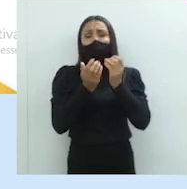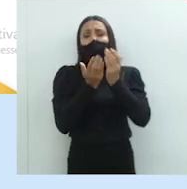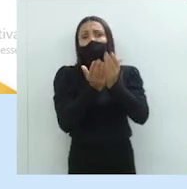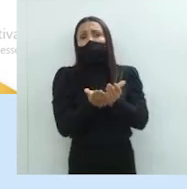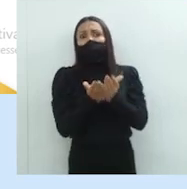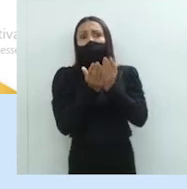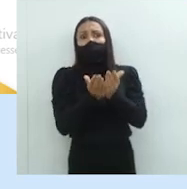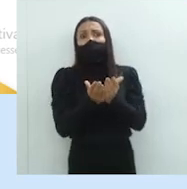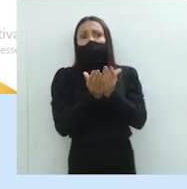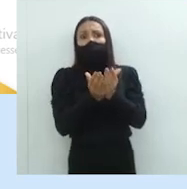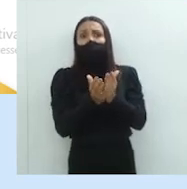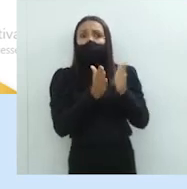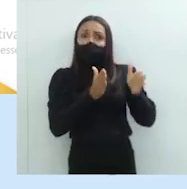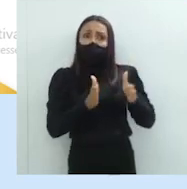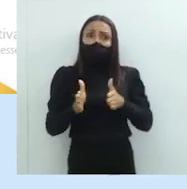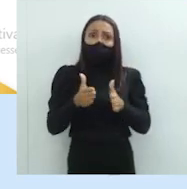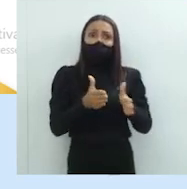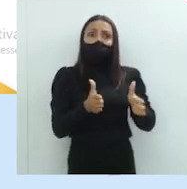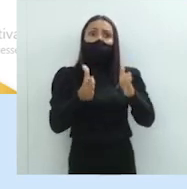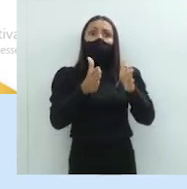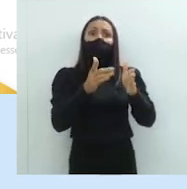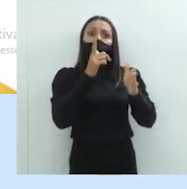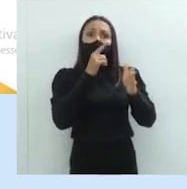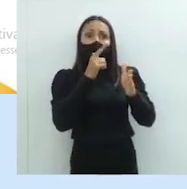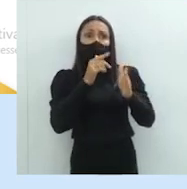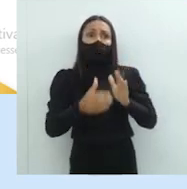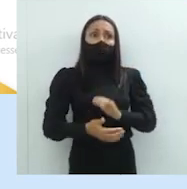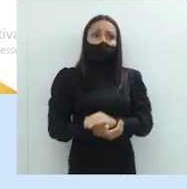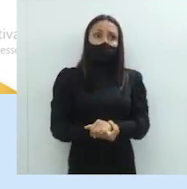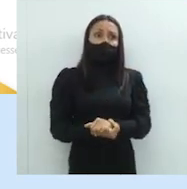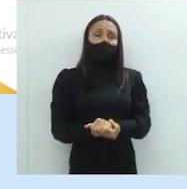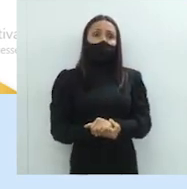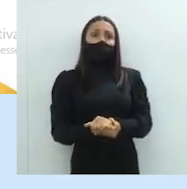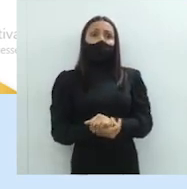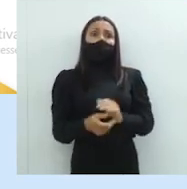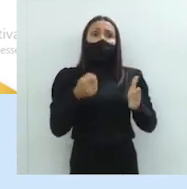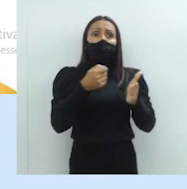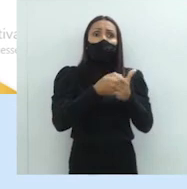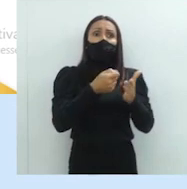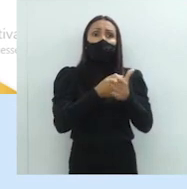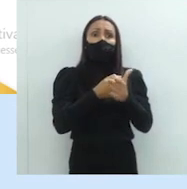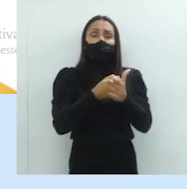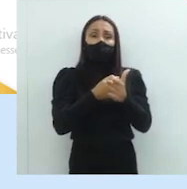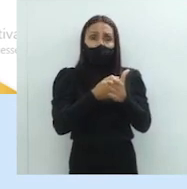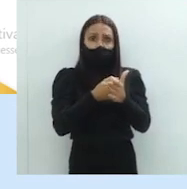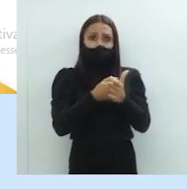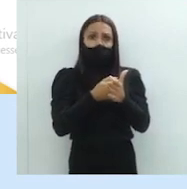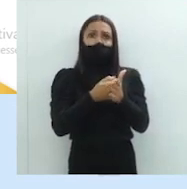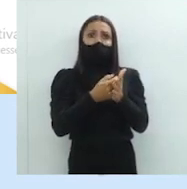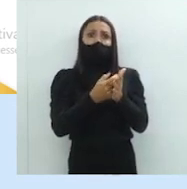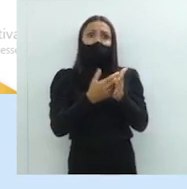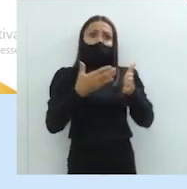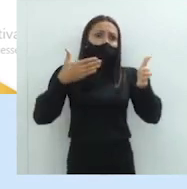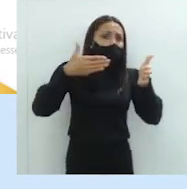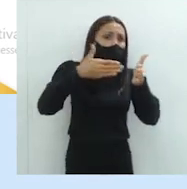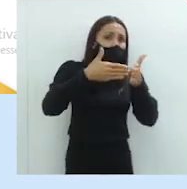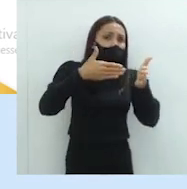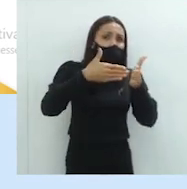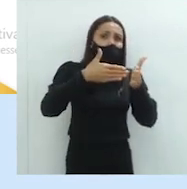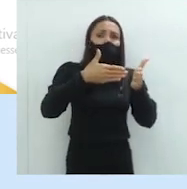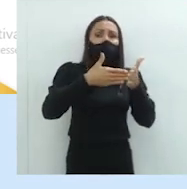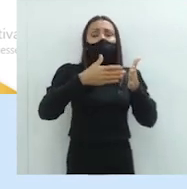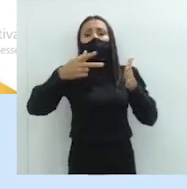dos rios da Bacia Palatina, né? Impondo um bloqueio de isolamento para o